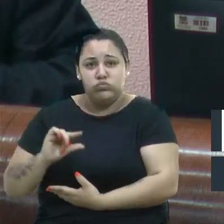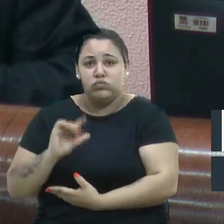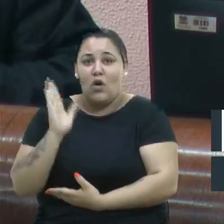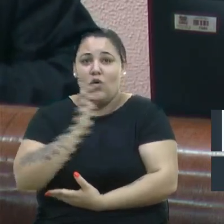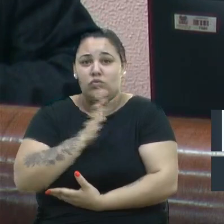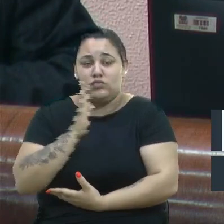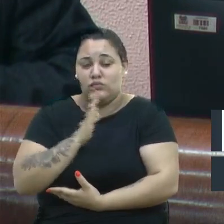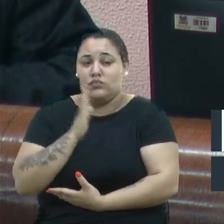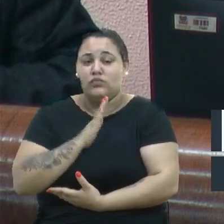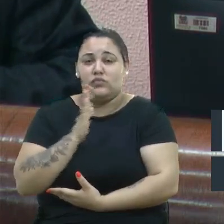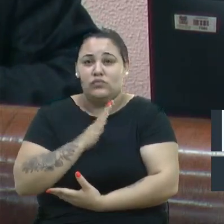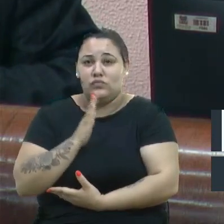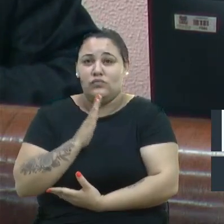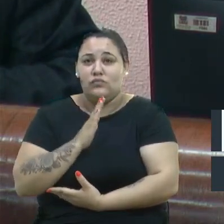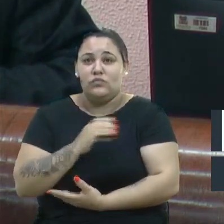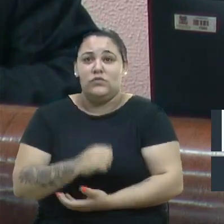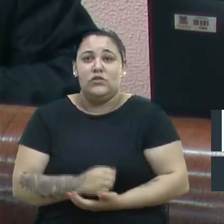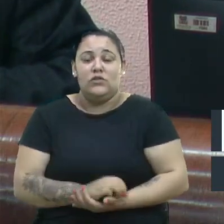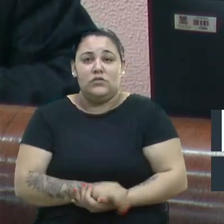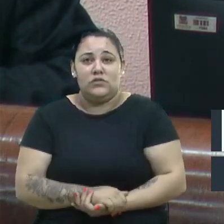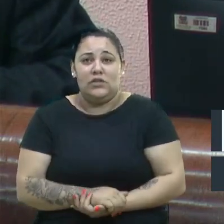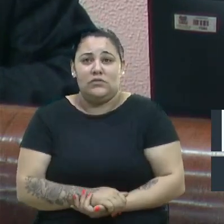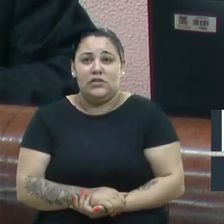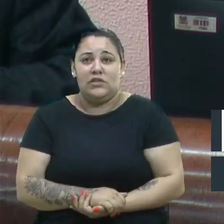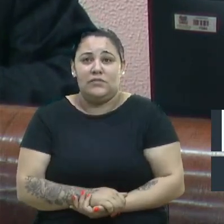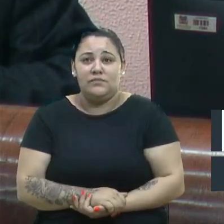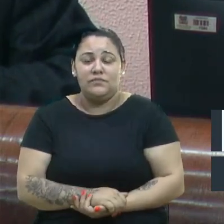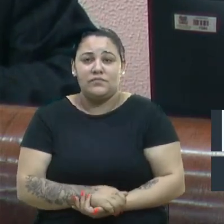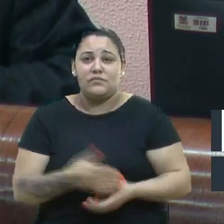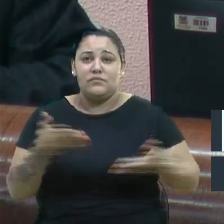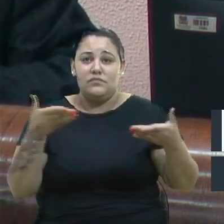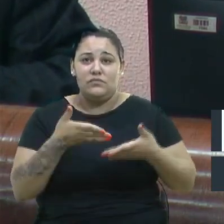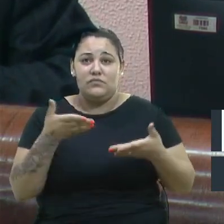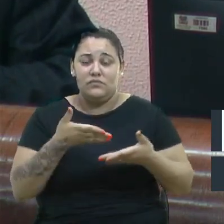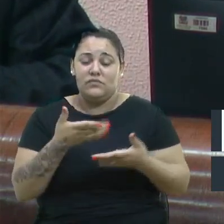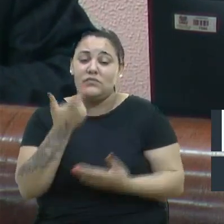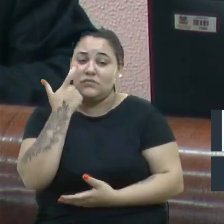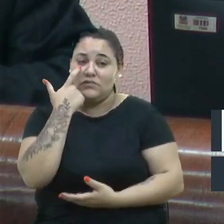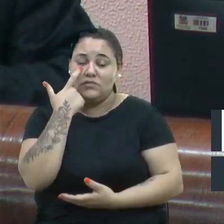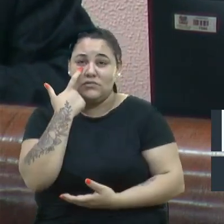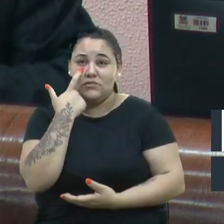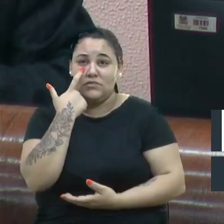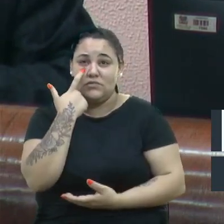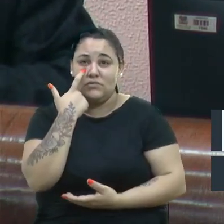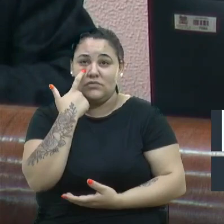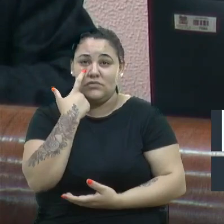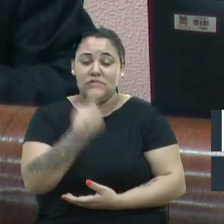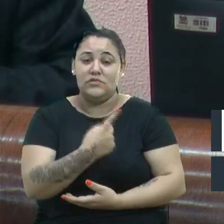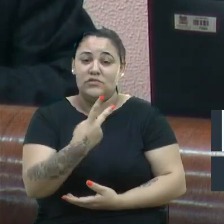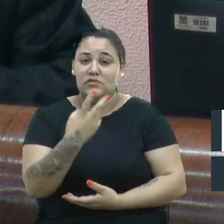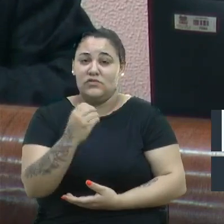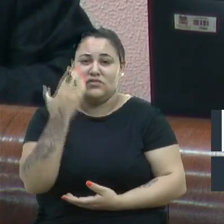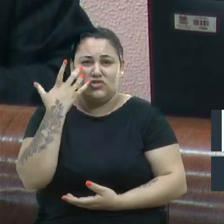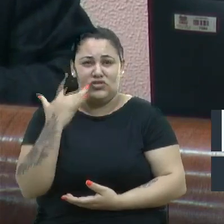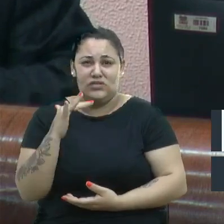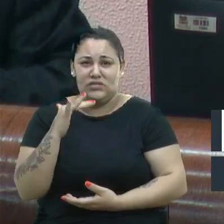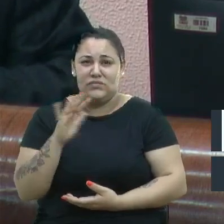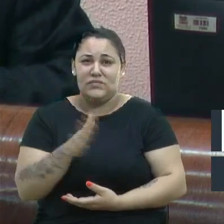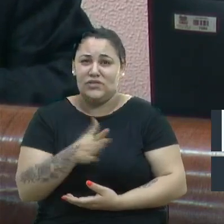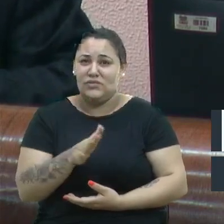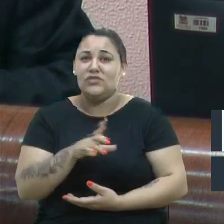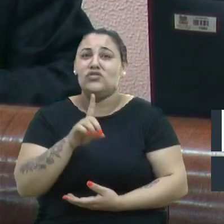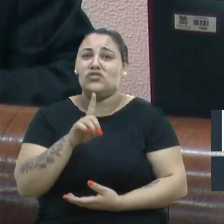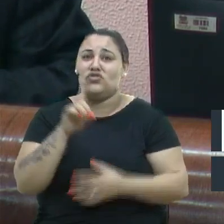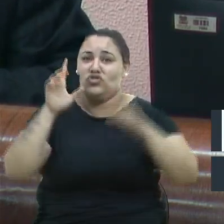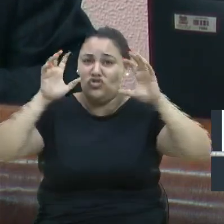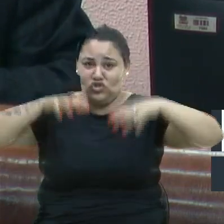alta velocidade, etc. Agora, vamos convir, né, gente? Nós estamos há 120 dias, 150 de chuva.